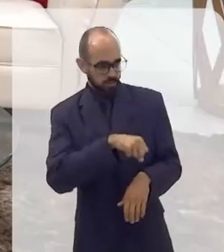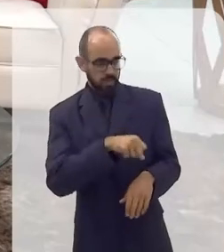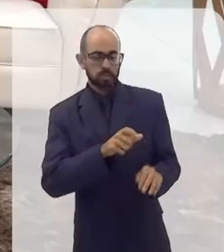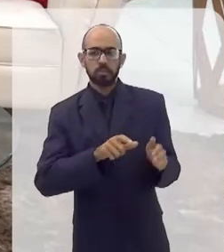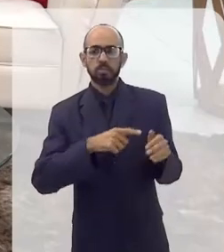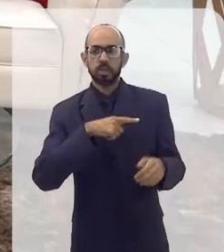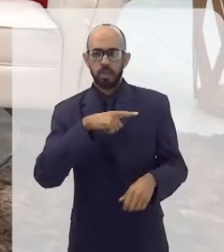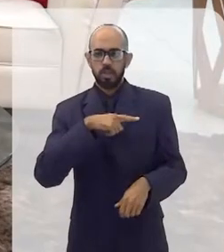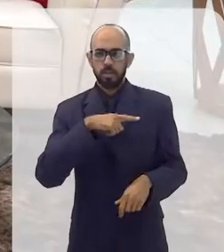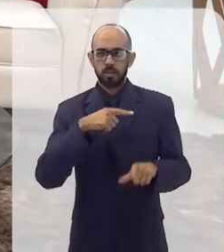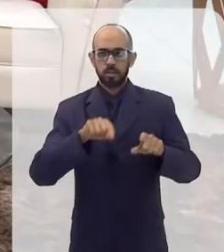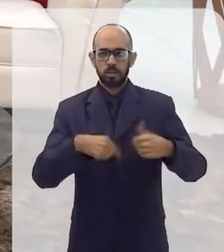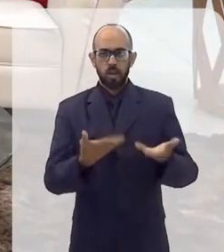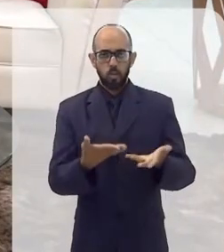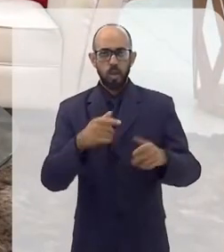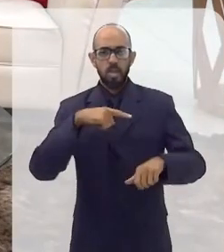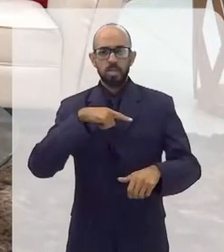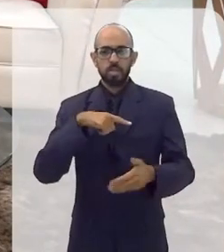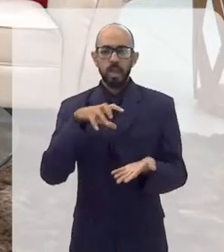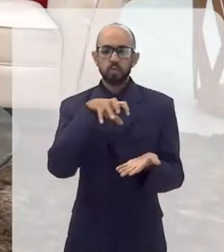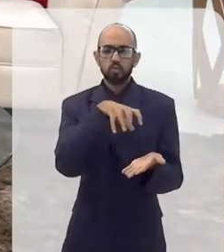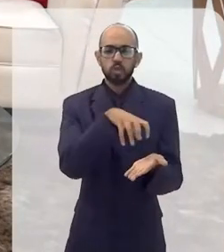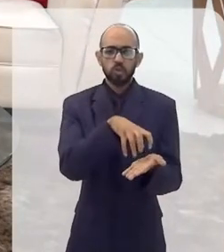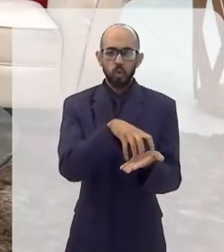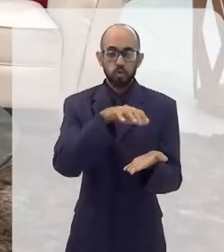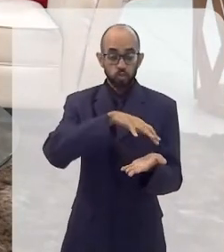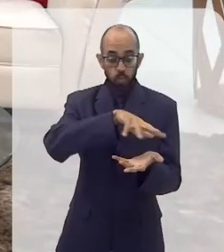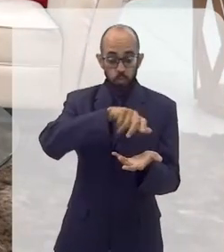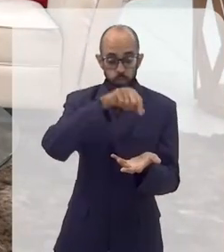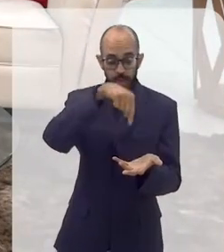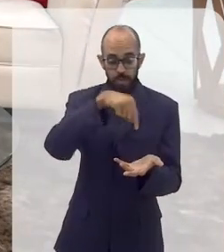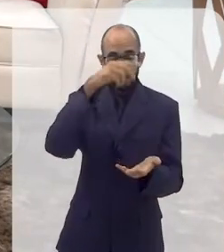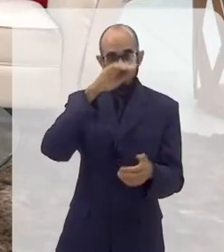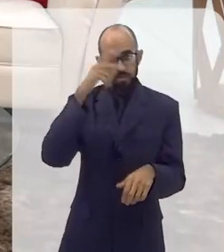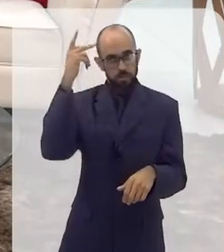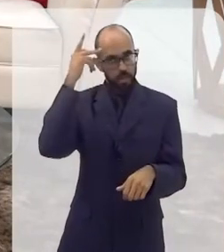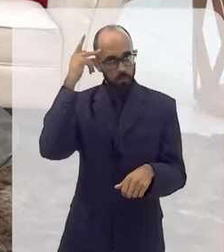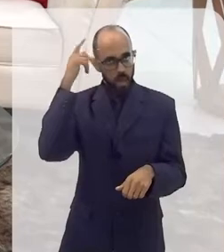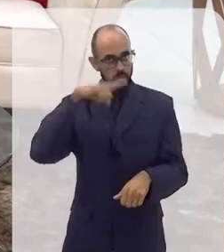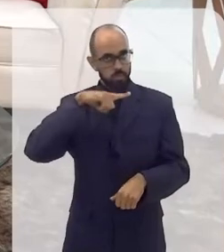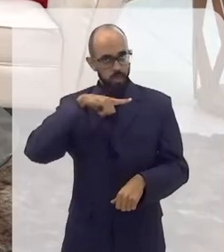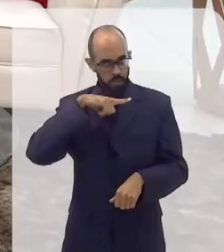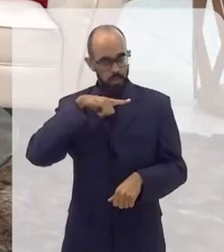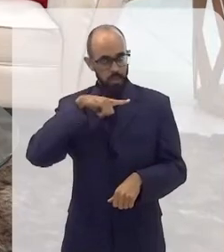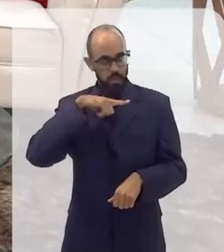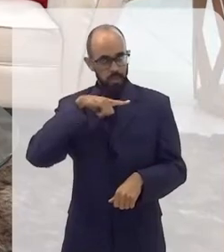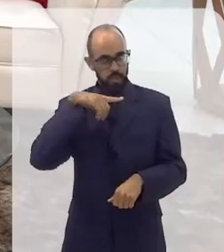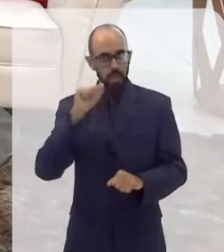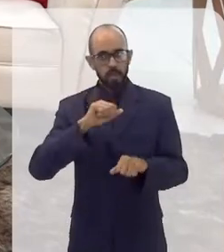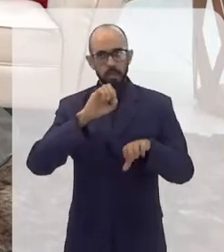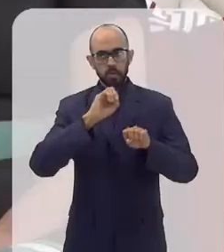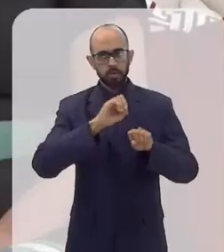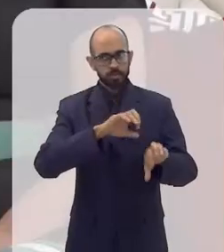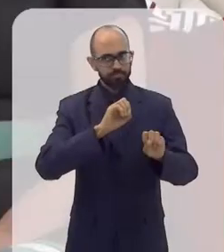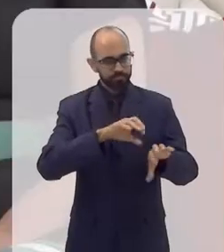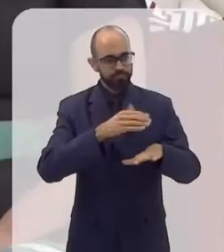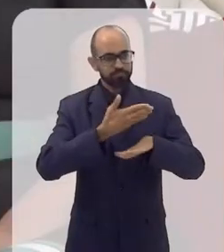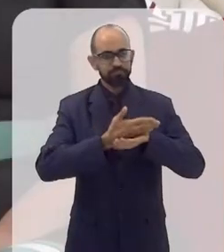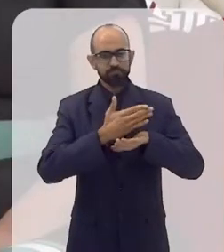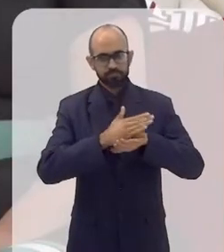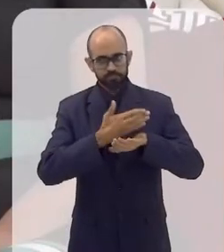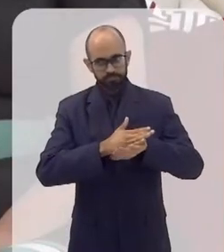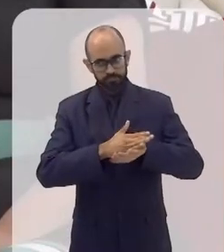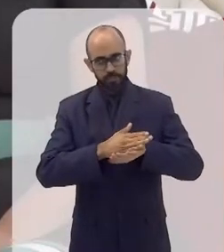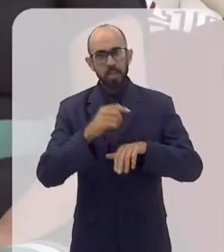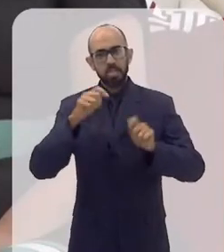Justamente. Existem no mundo alguns centros de treinamento missionário. Aqui no Brasil tem um em São Paulo, onde nós podemos